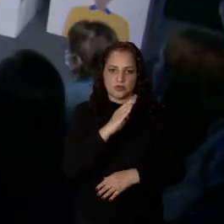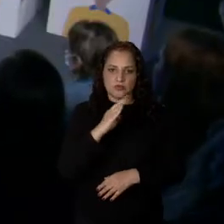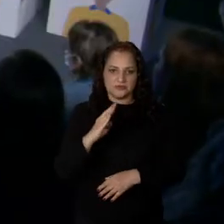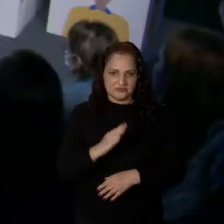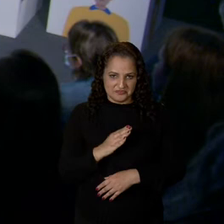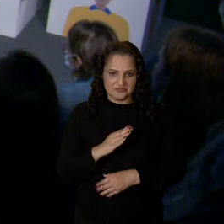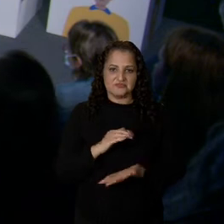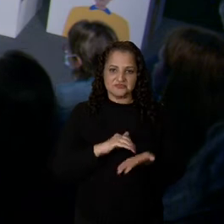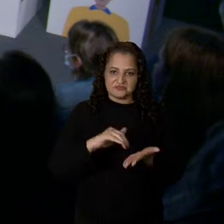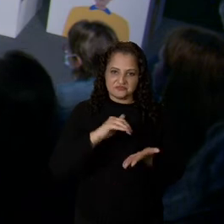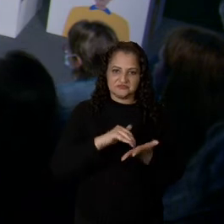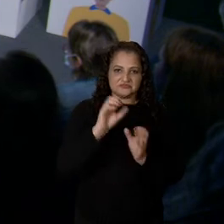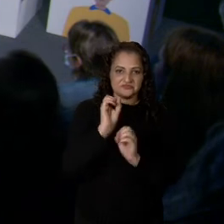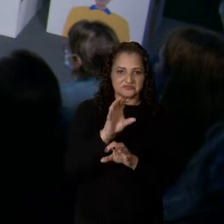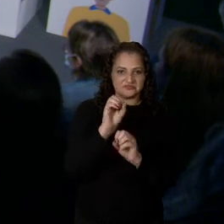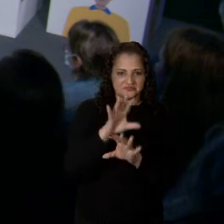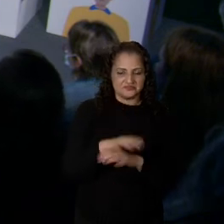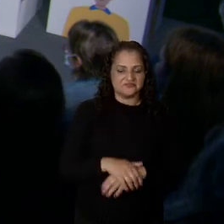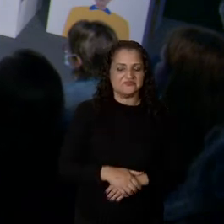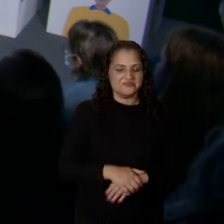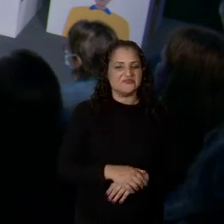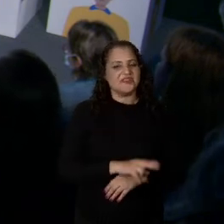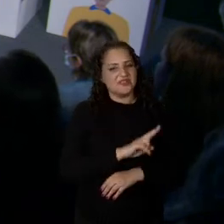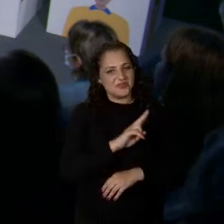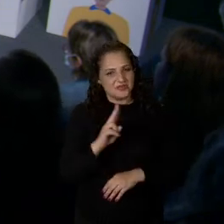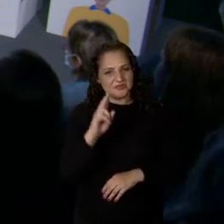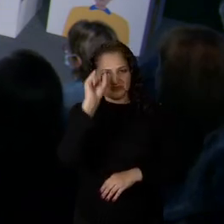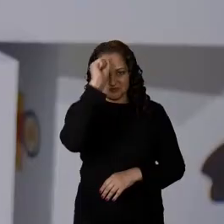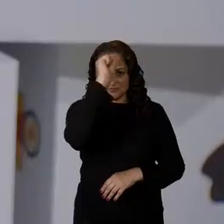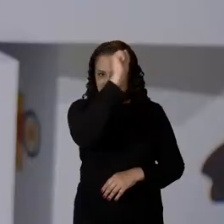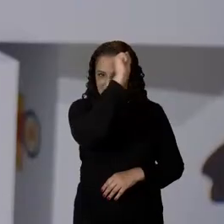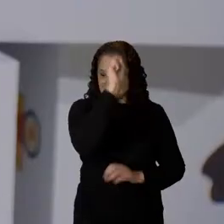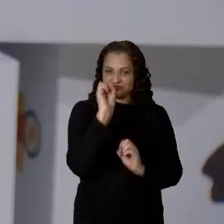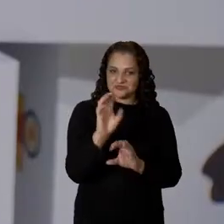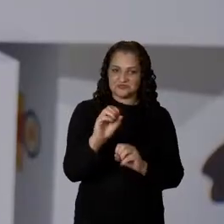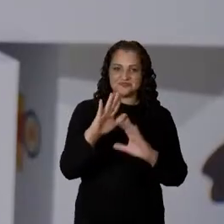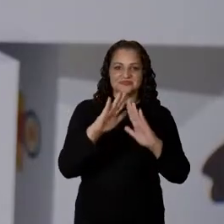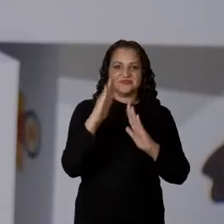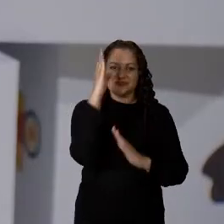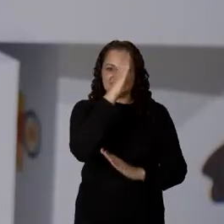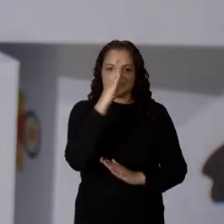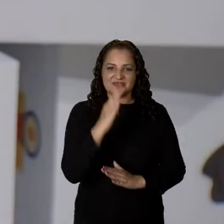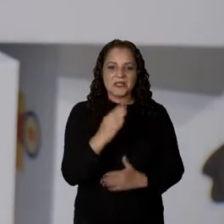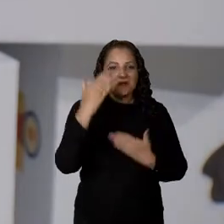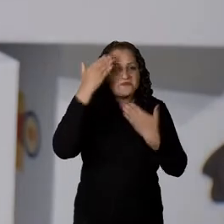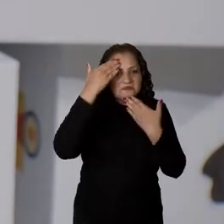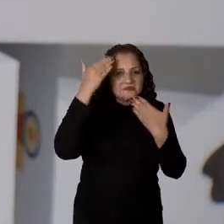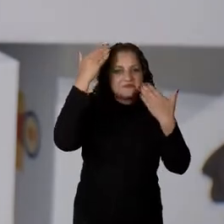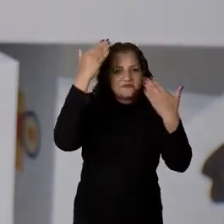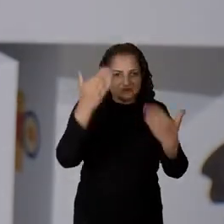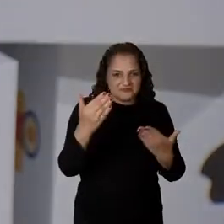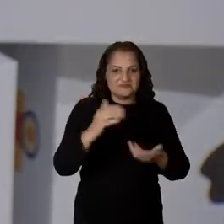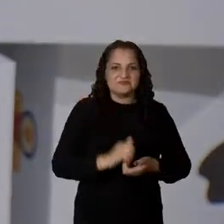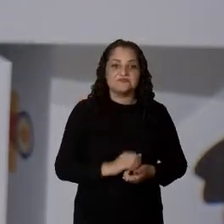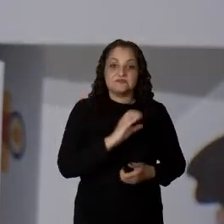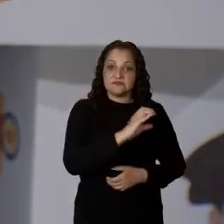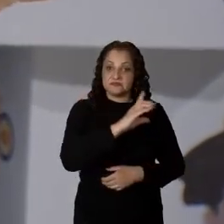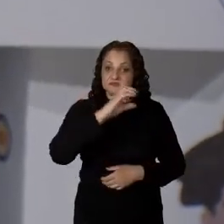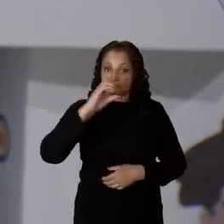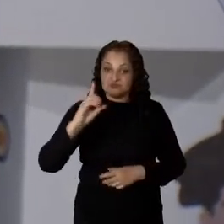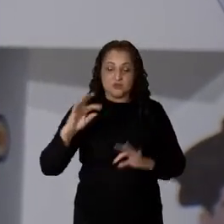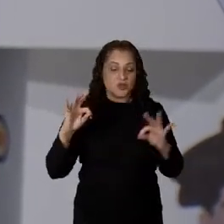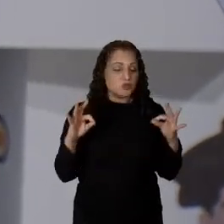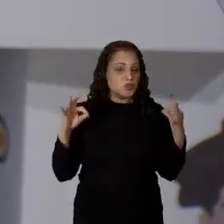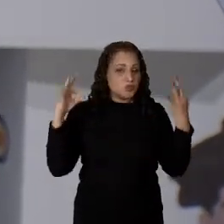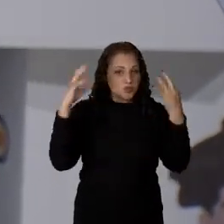CONSED. E em nome da Samsung e da educação brasileira, deixo aqui o nosso muito obrigado. Na coordenação geral